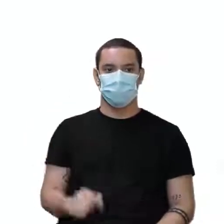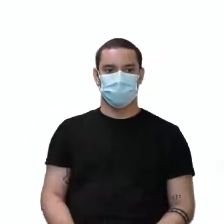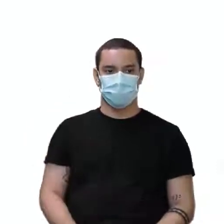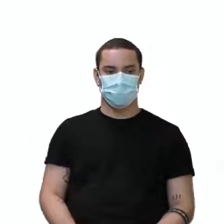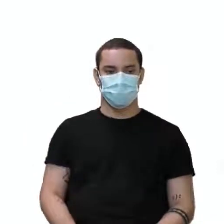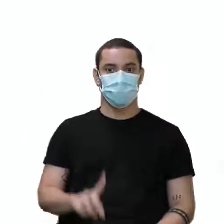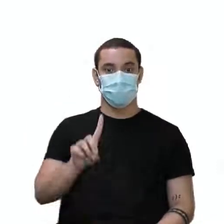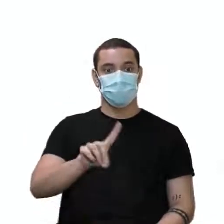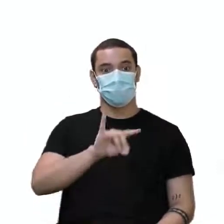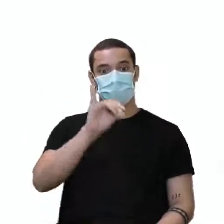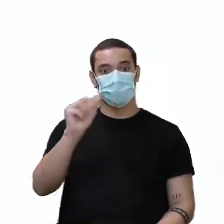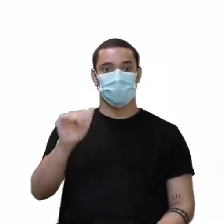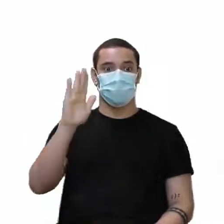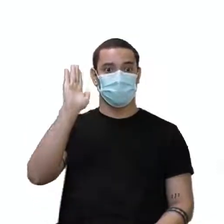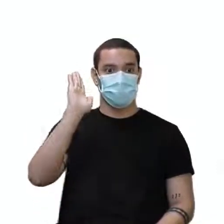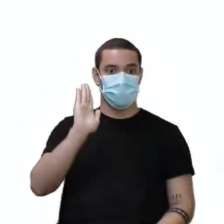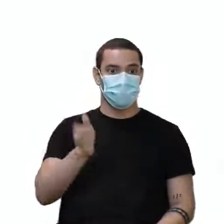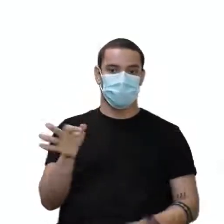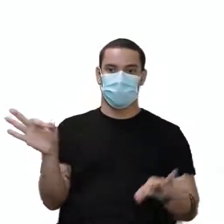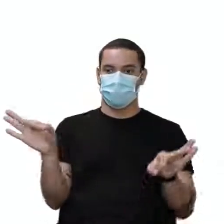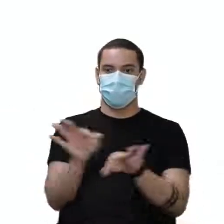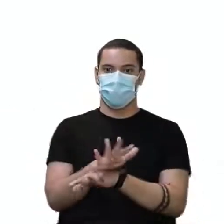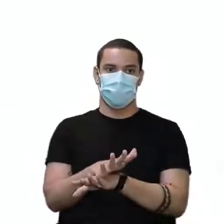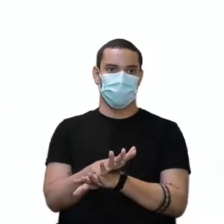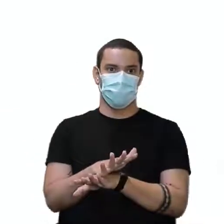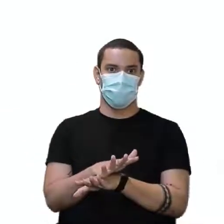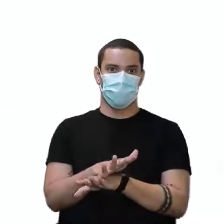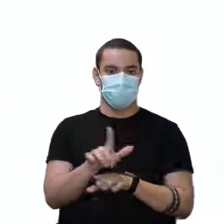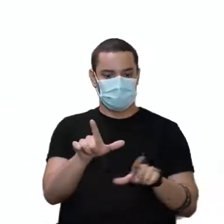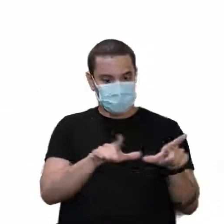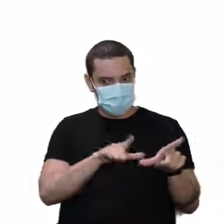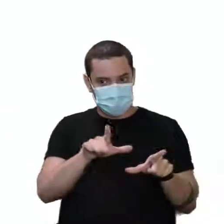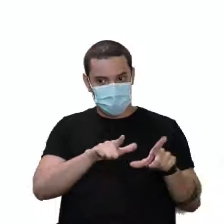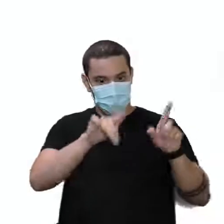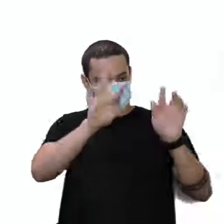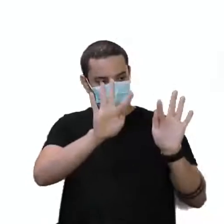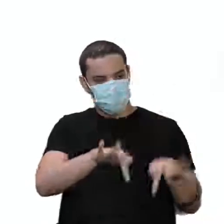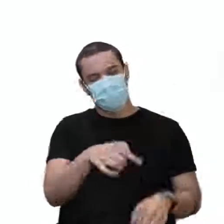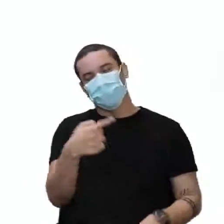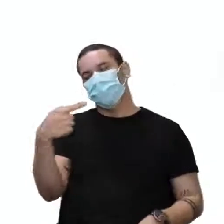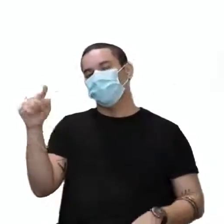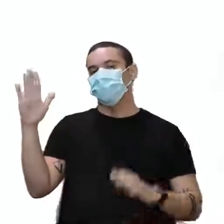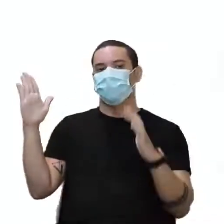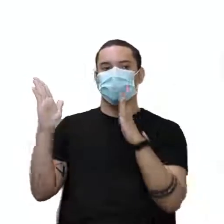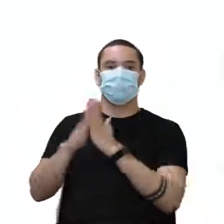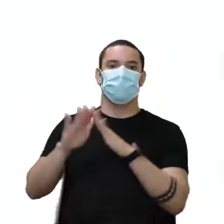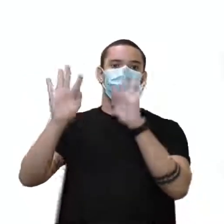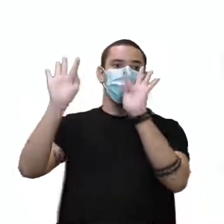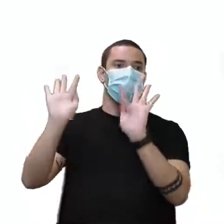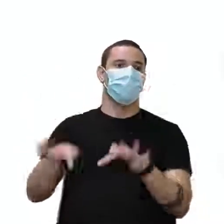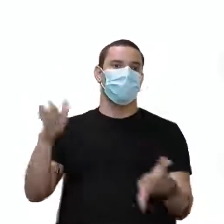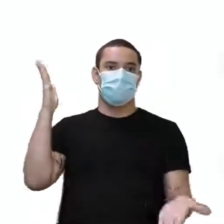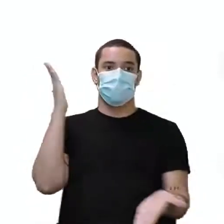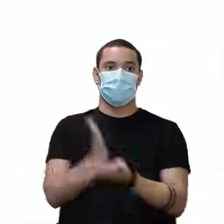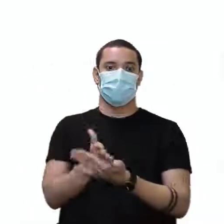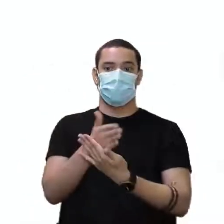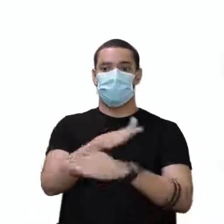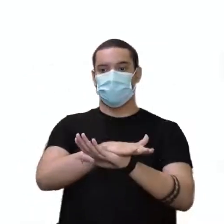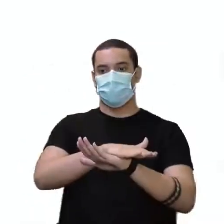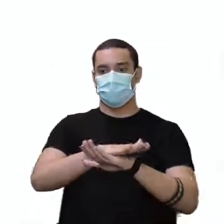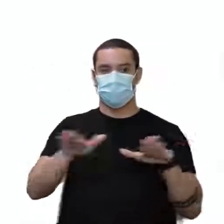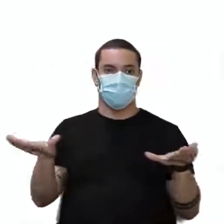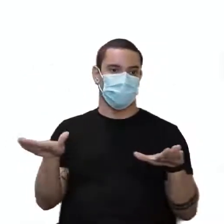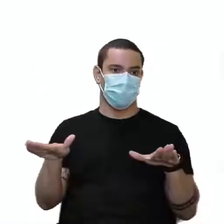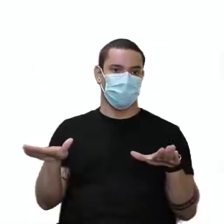o dia você já não está mais no trabalho, tá entendendo? Aqui é considerado como encerrado, você não pretende fazer